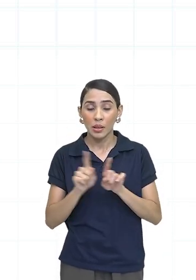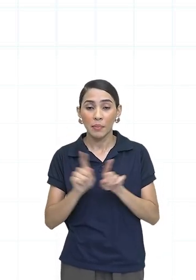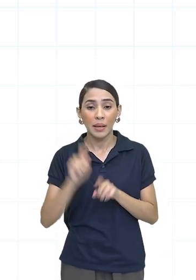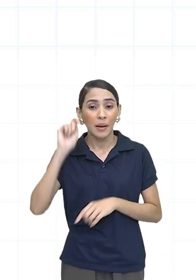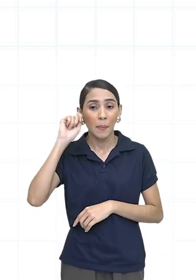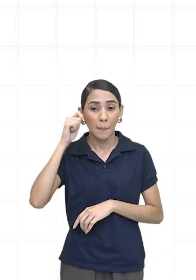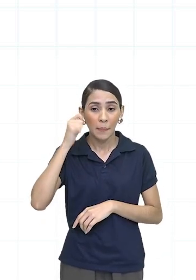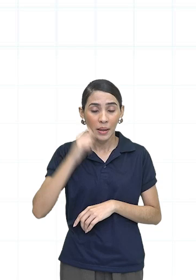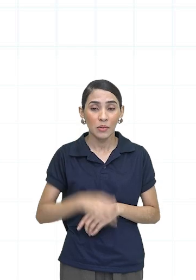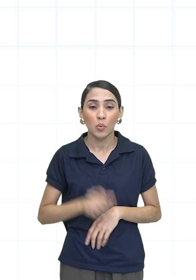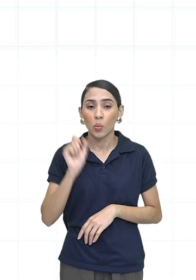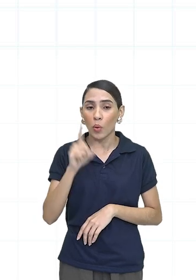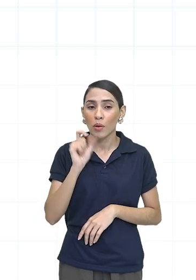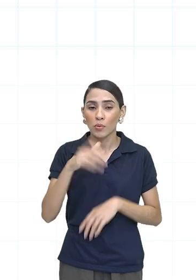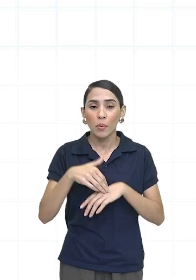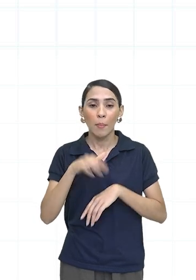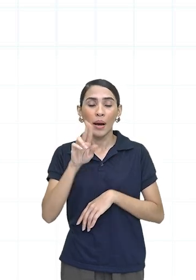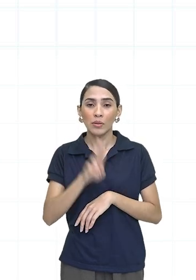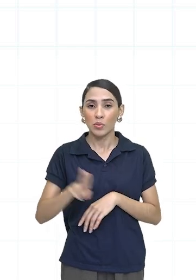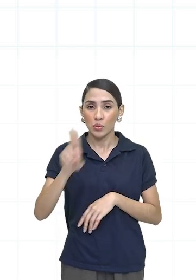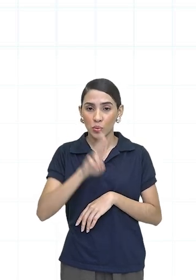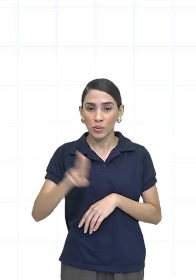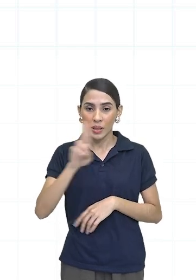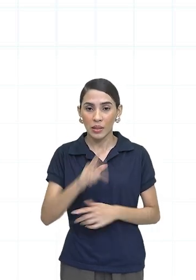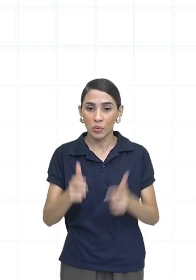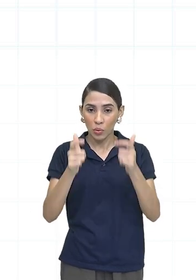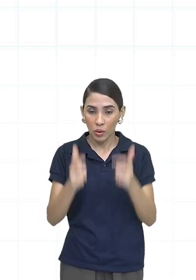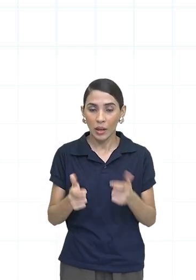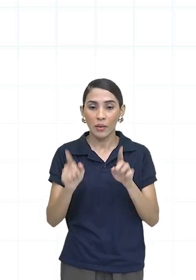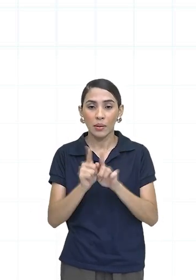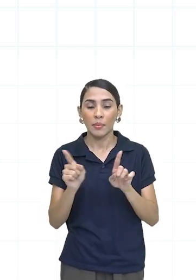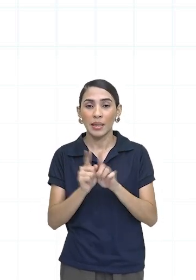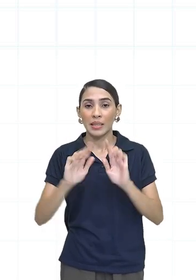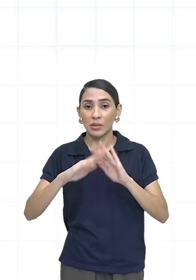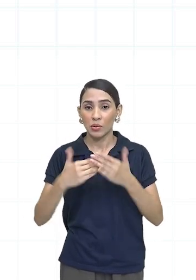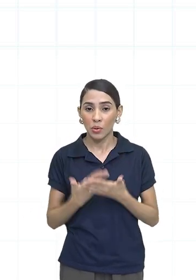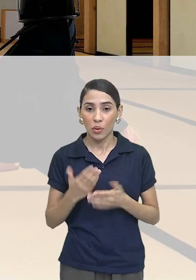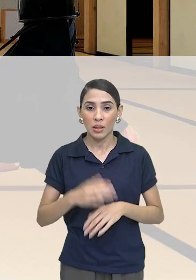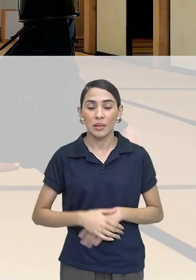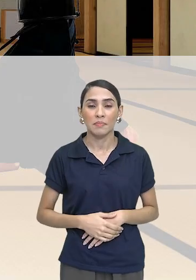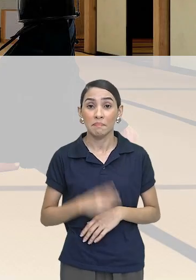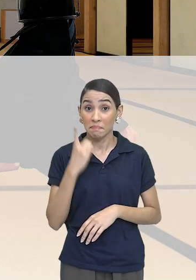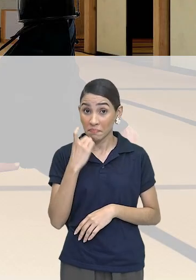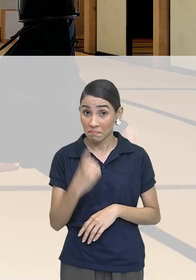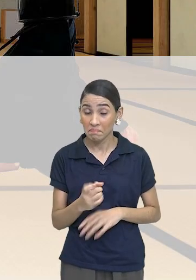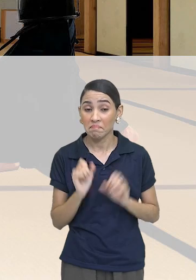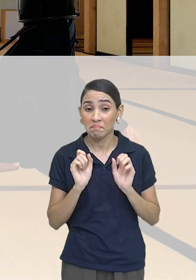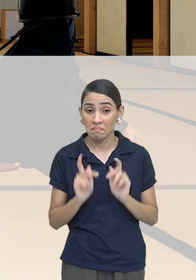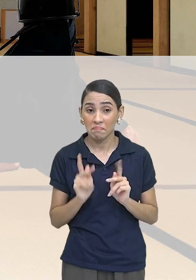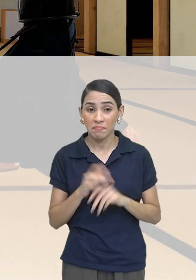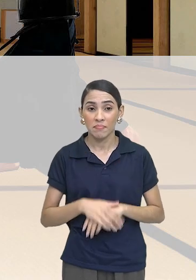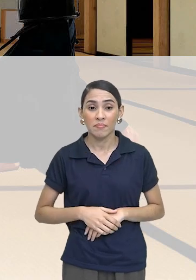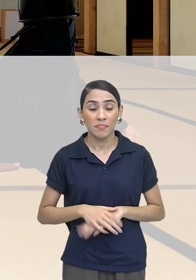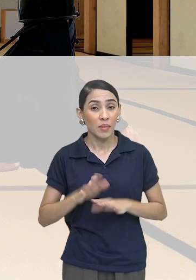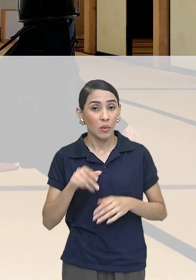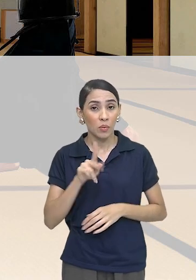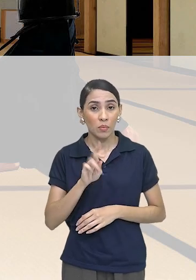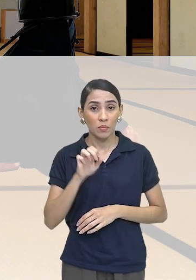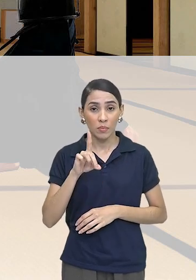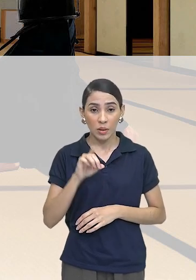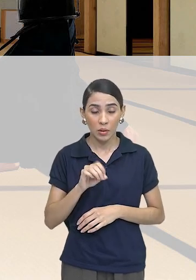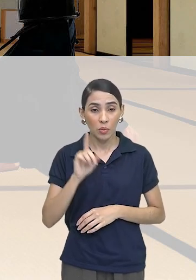preto, sendo o azul mais utilizado nas academias e escolas. Bem interessante, né? Então, o Kendo é uma